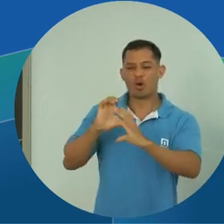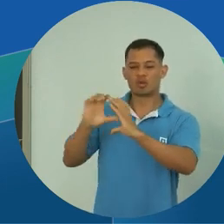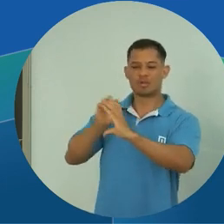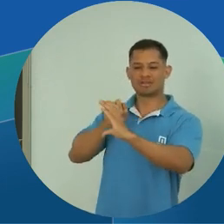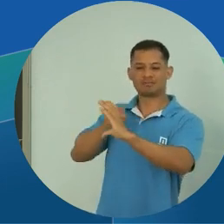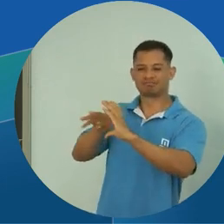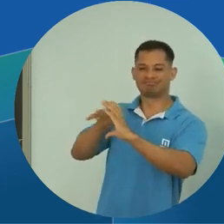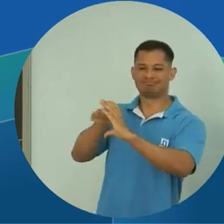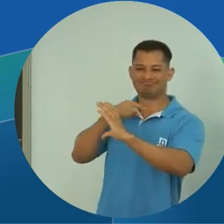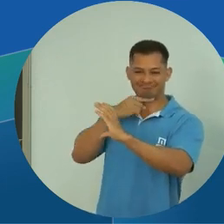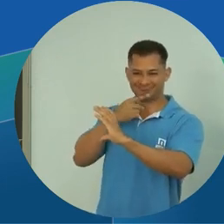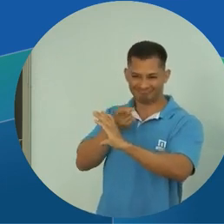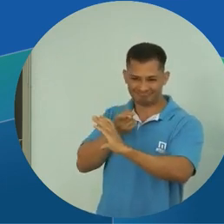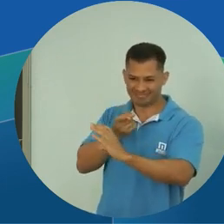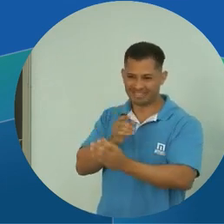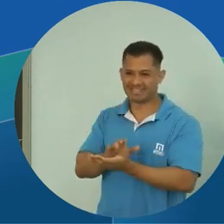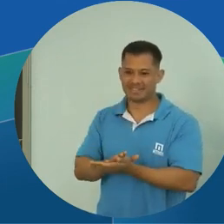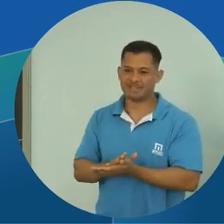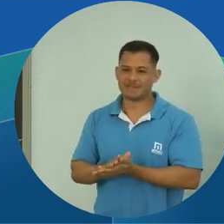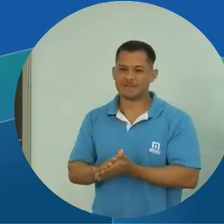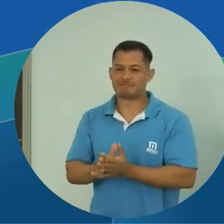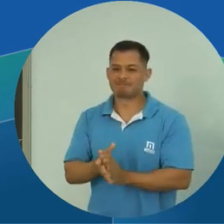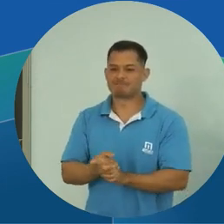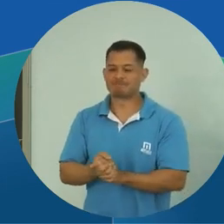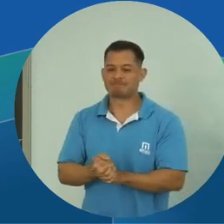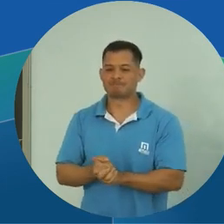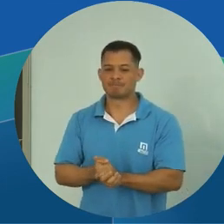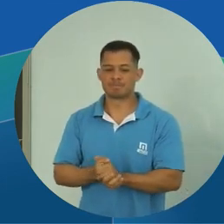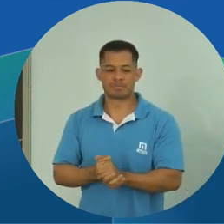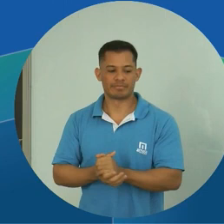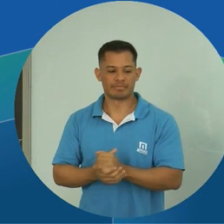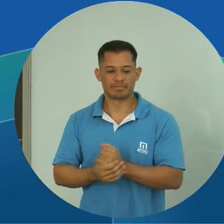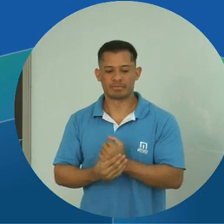uma realidade que a gente nunca tinha enfrentado e a gente teve muito sucesso.